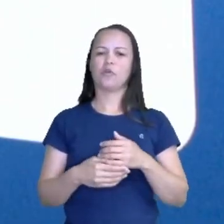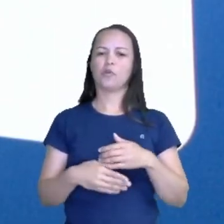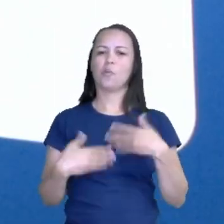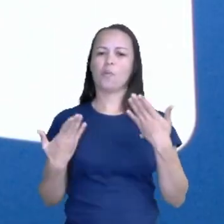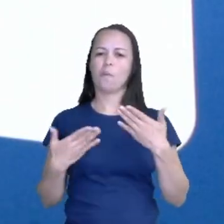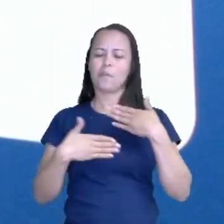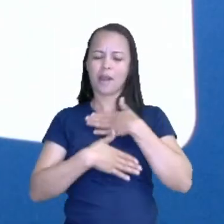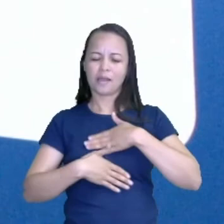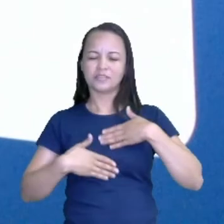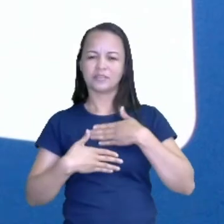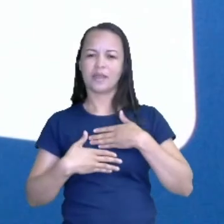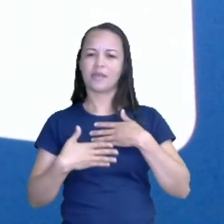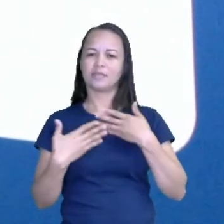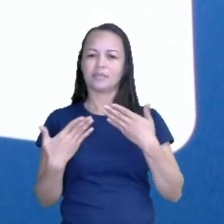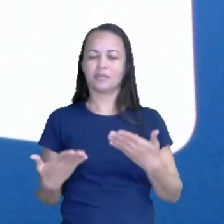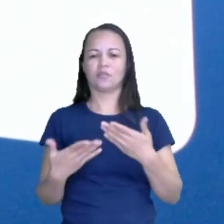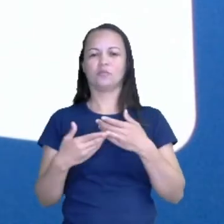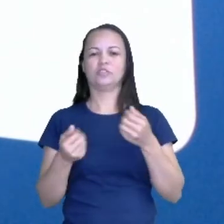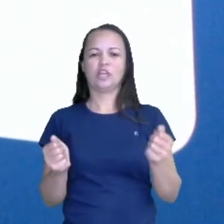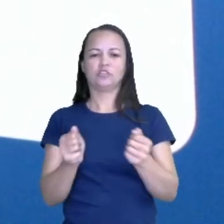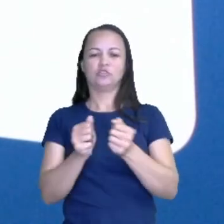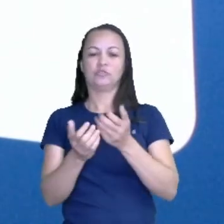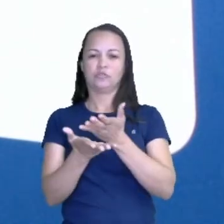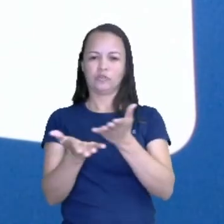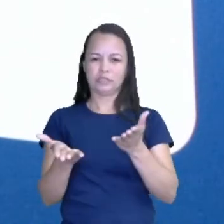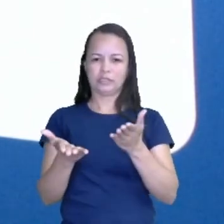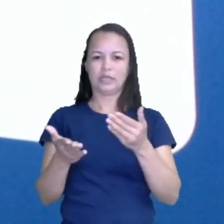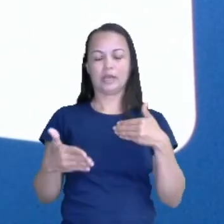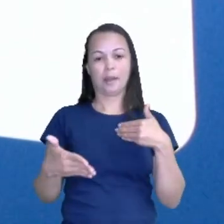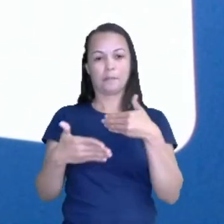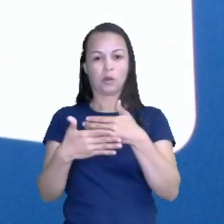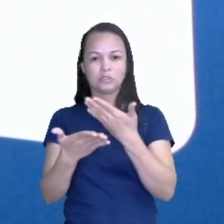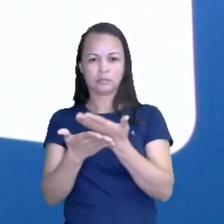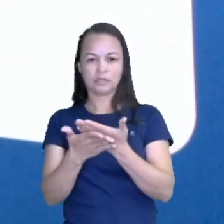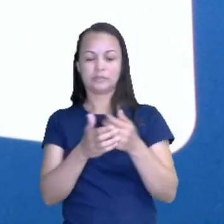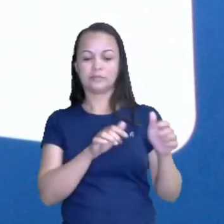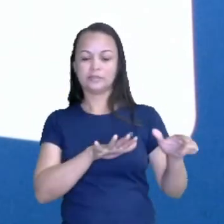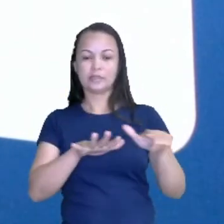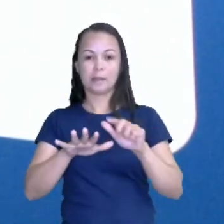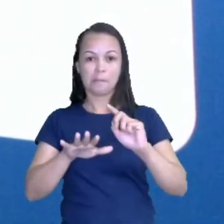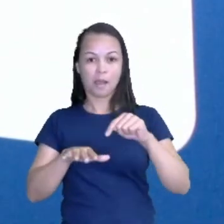no dia de hoje em mais uma aula. E a gente se encontra na semana que vem com